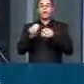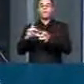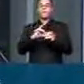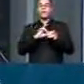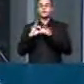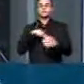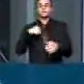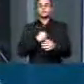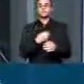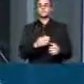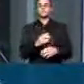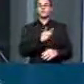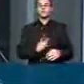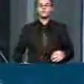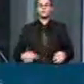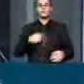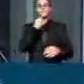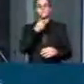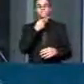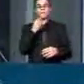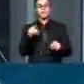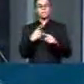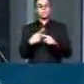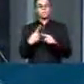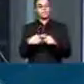porque isso deve ser também